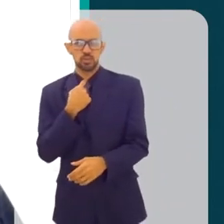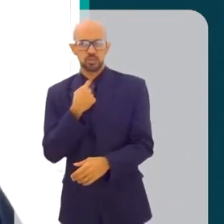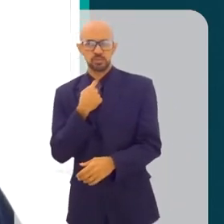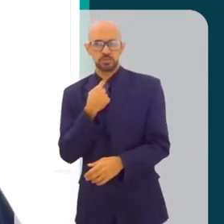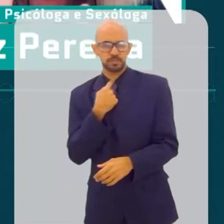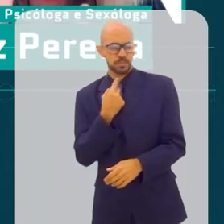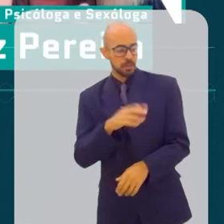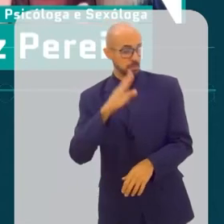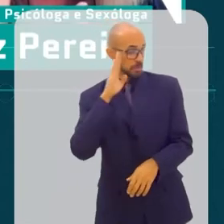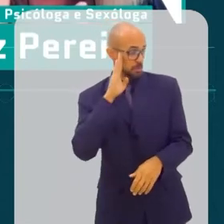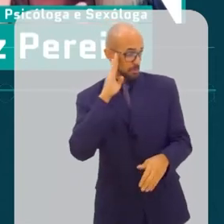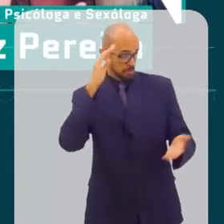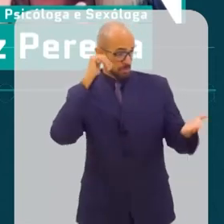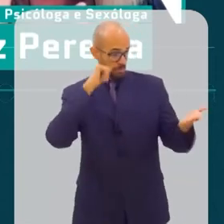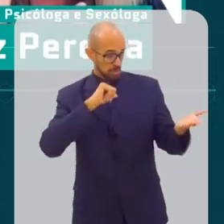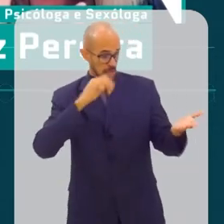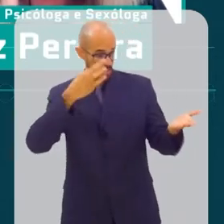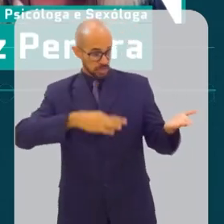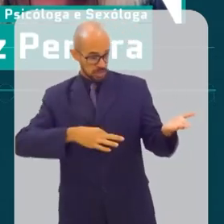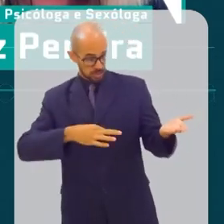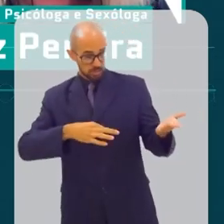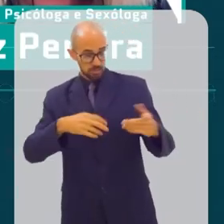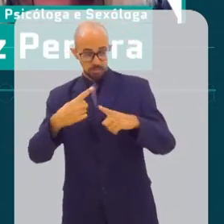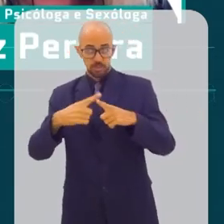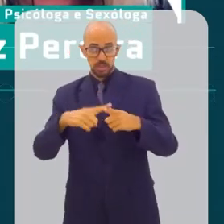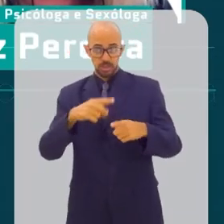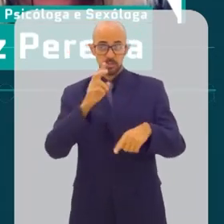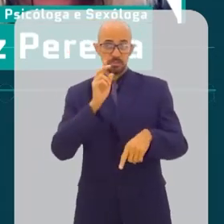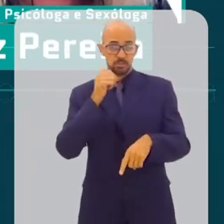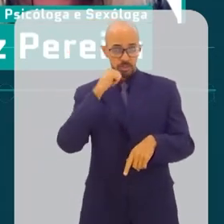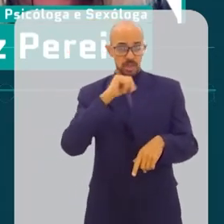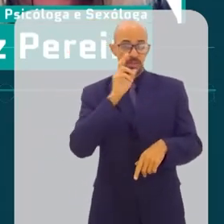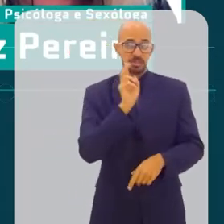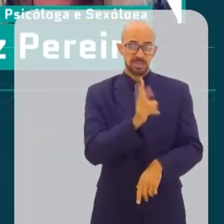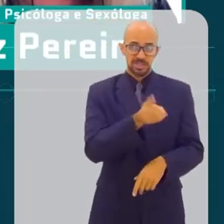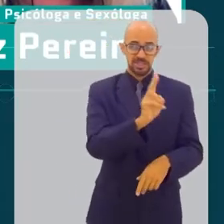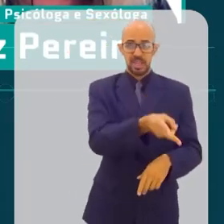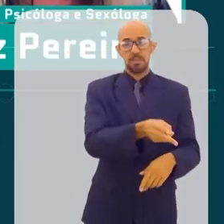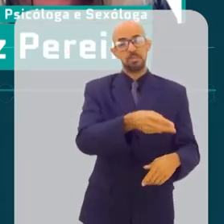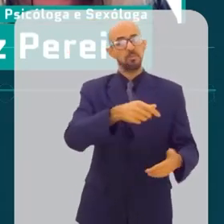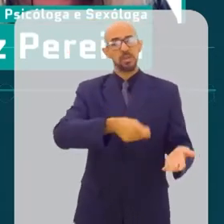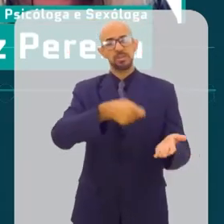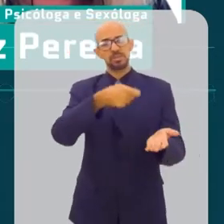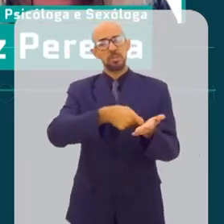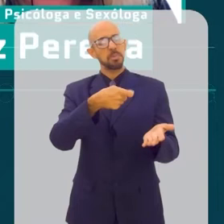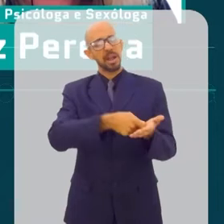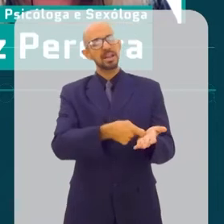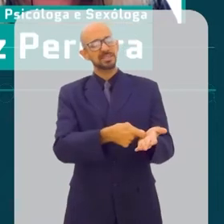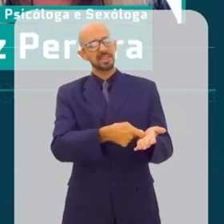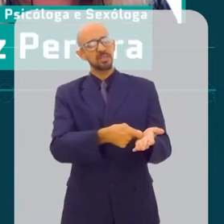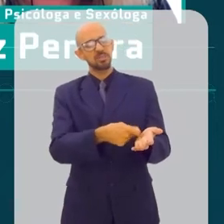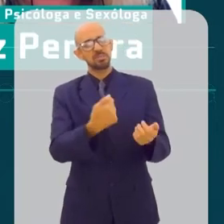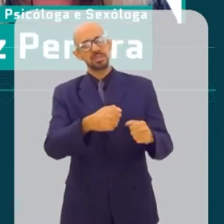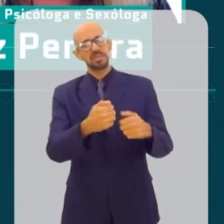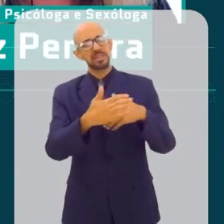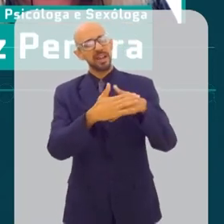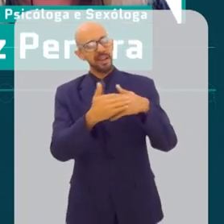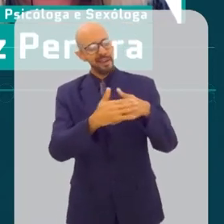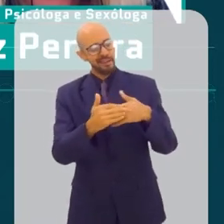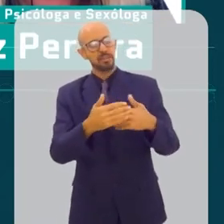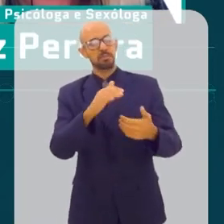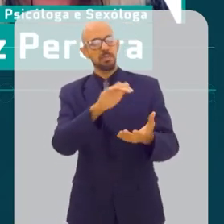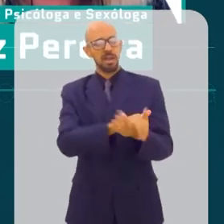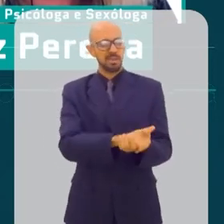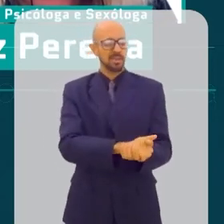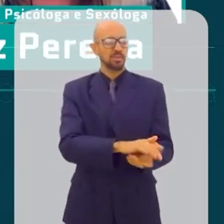a vontade. Principalmente as mulheres, né? Que as mulheres sempre foram colocadas nessa condição, né, de satisfazer o marido, né? Às vezes